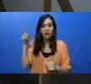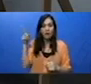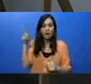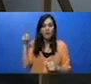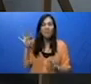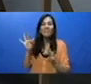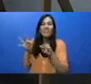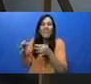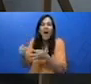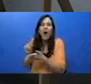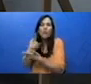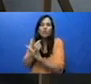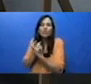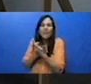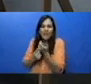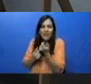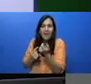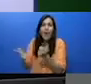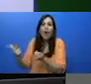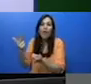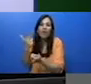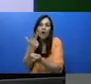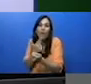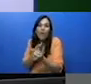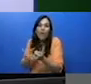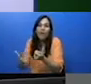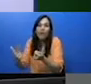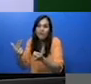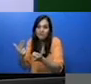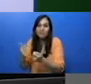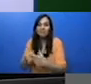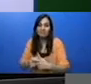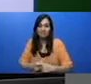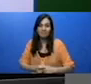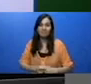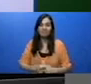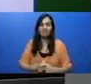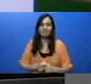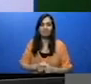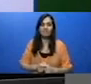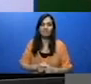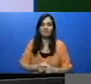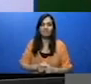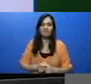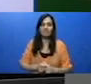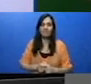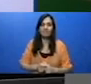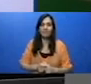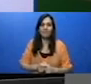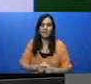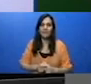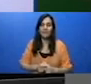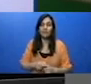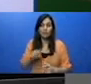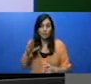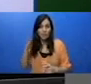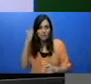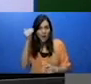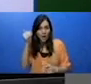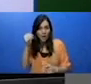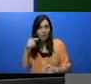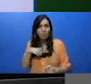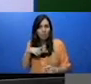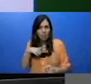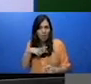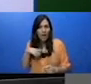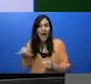ela é a última. Olha lá. Recortar o anexo, que são as fichas numeradas. Lá no final da apostila, vocês já sabem, né, que ficam lá